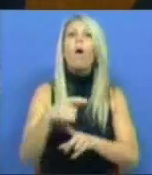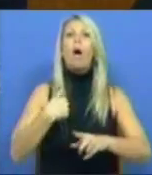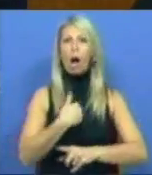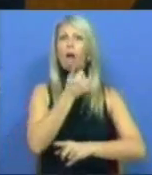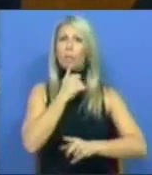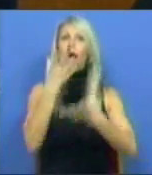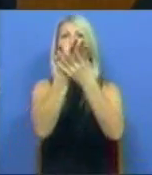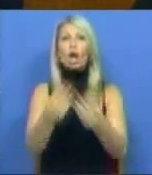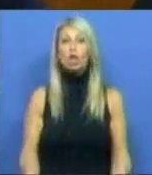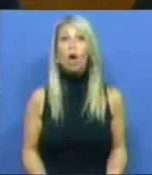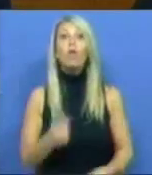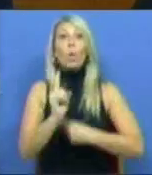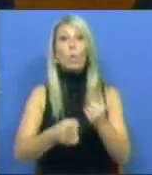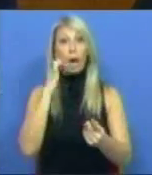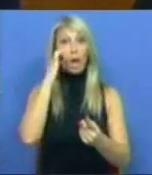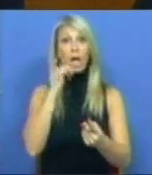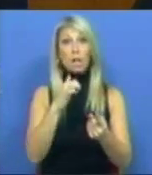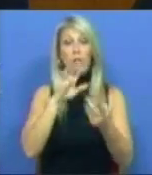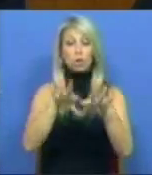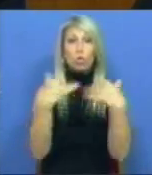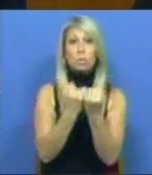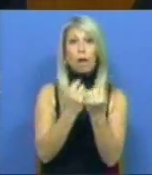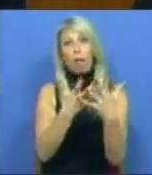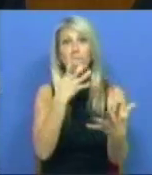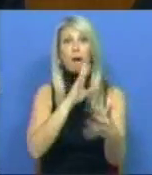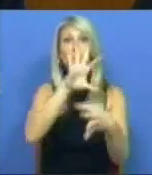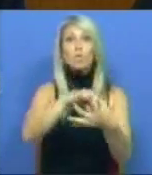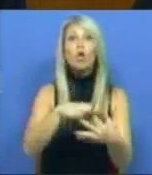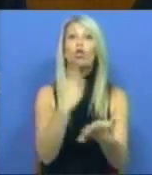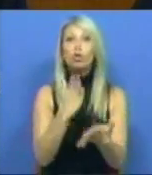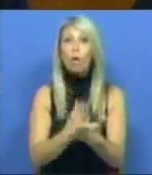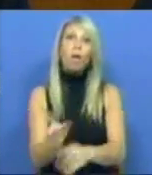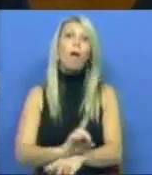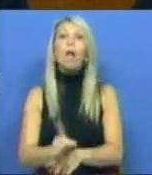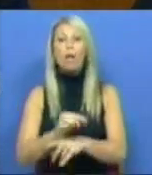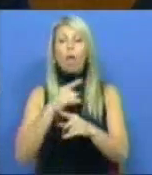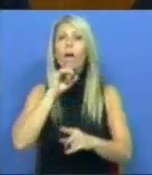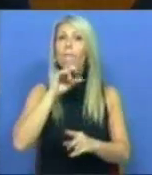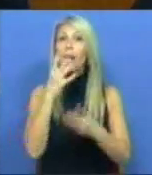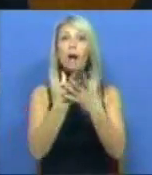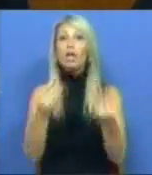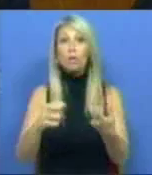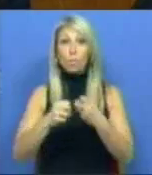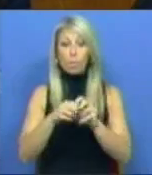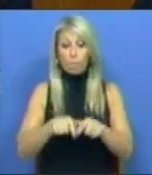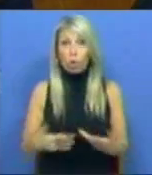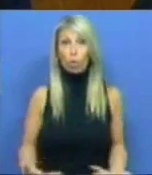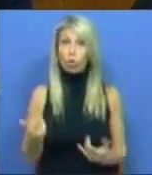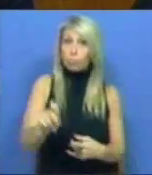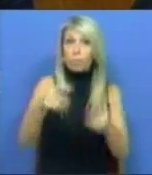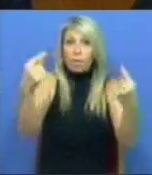da crise social nas escolas, consegue desde já resolver os problemas que temos hoje no terreno. E temos hoje no